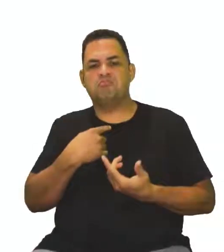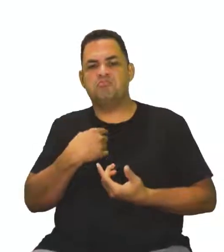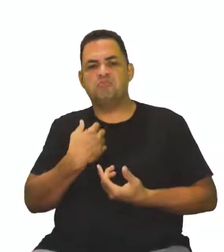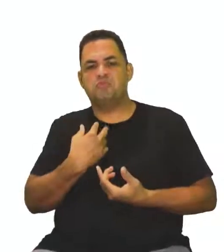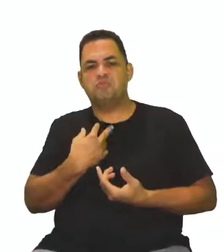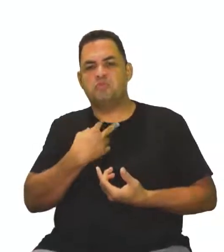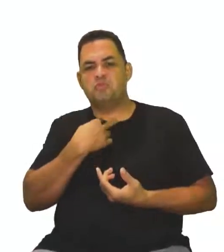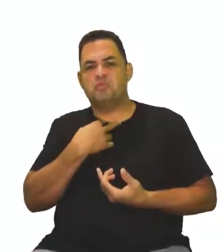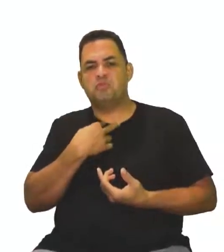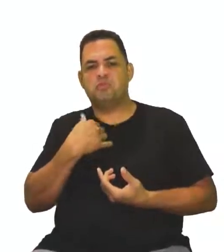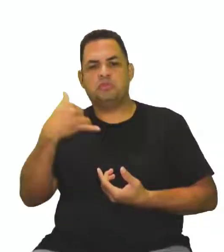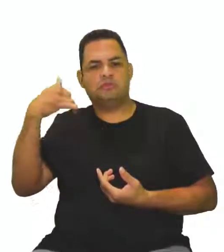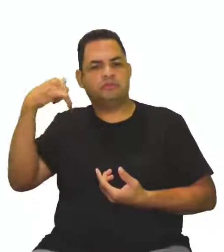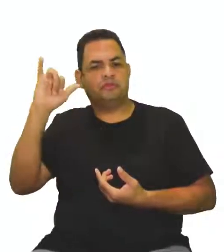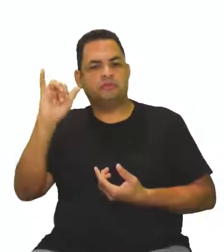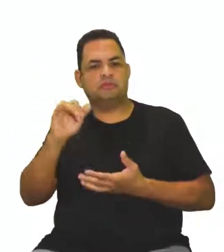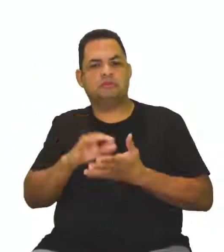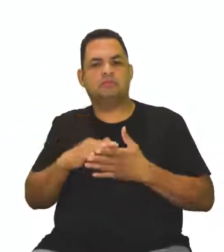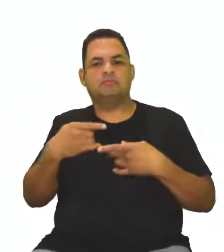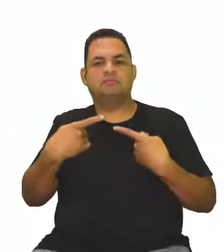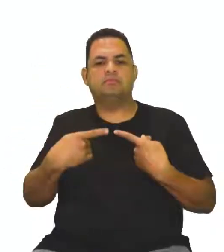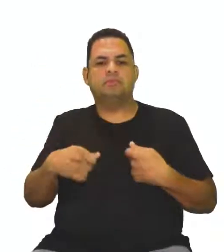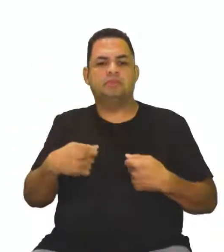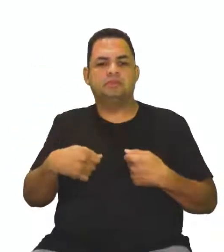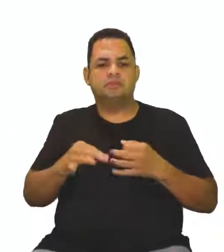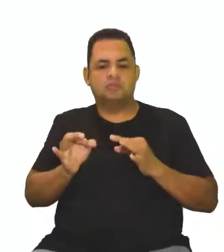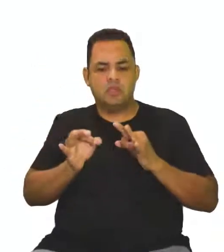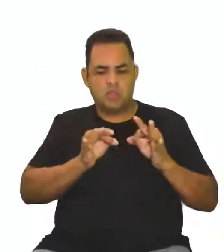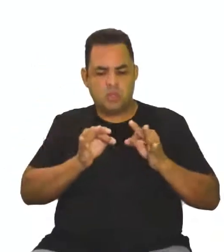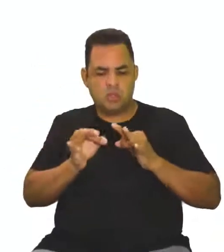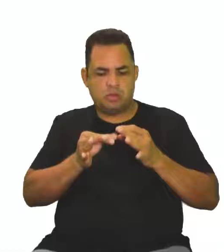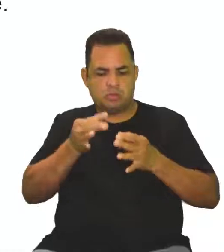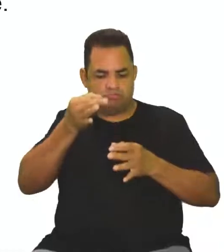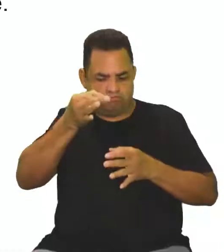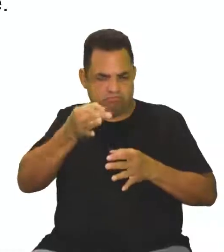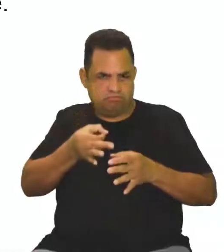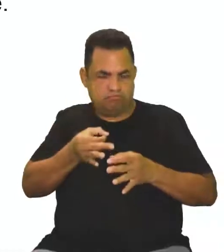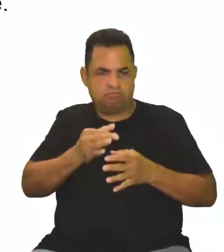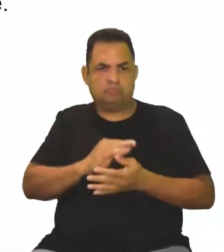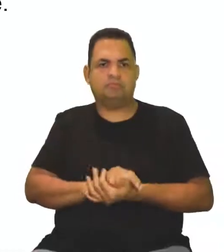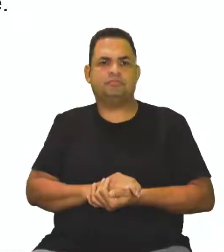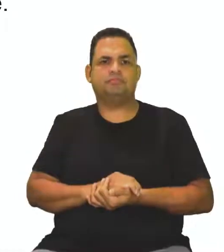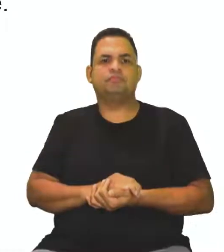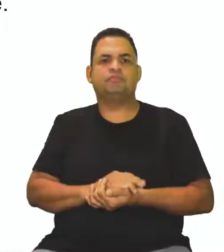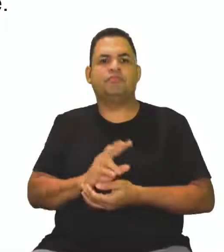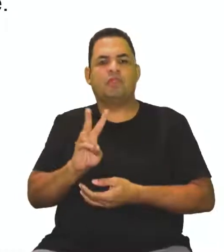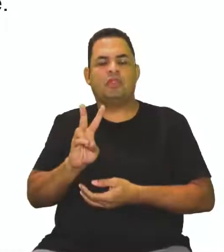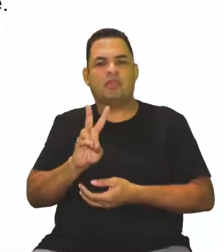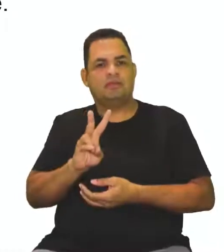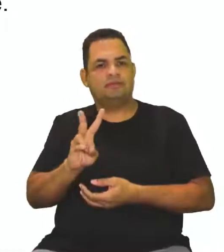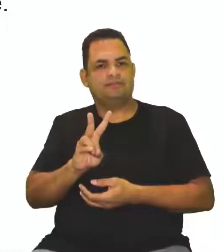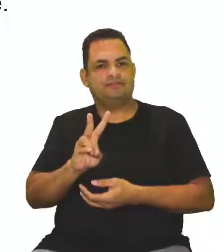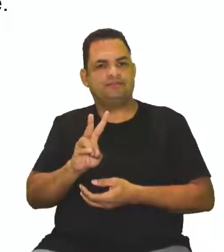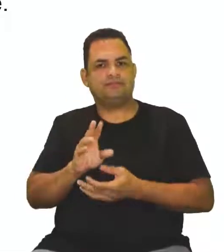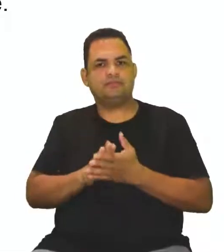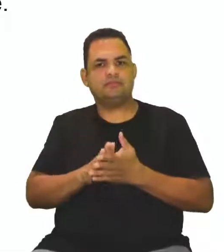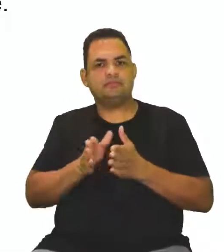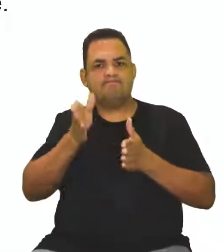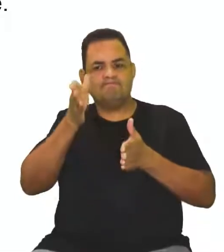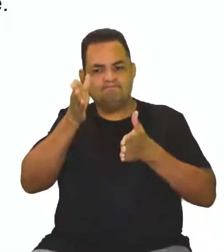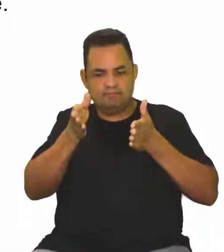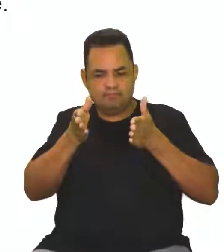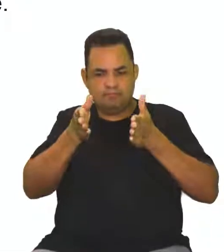ser minimizado através de um medidor bem projetado, tá? Como o voltímetro é sempre conectado